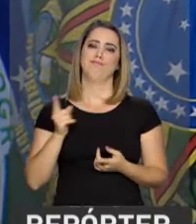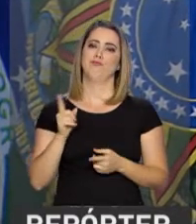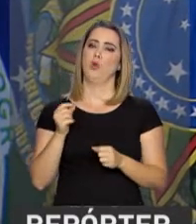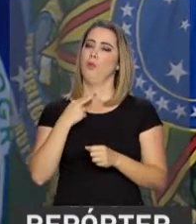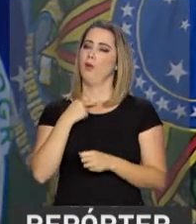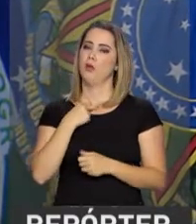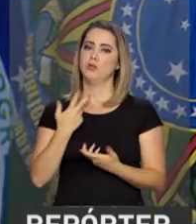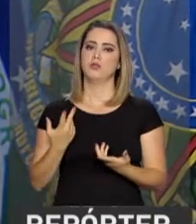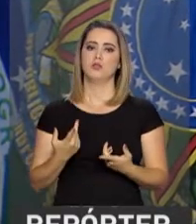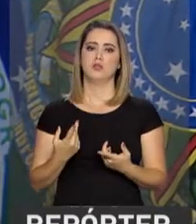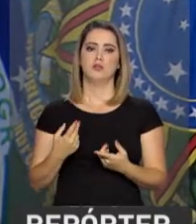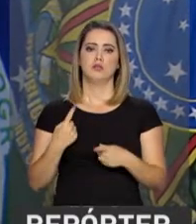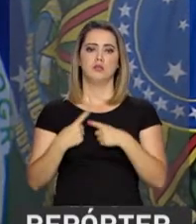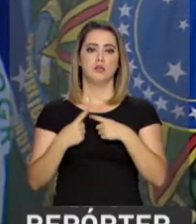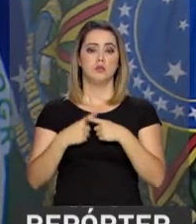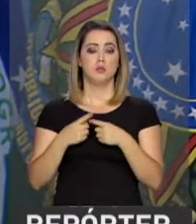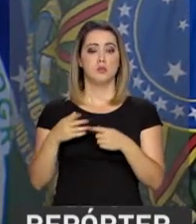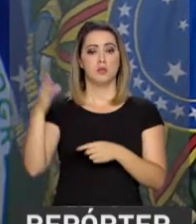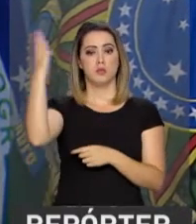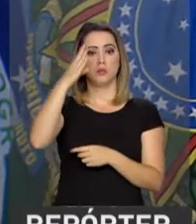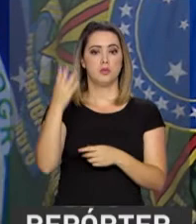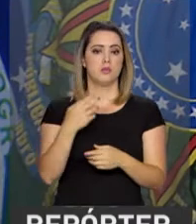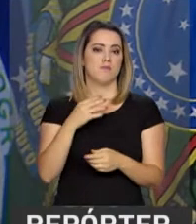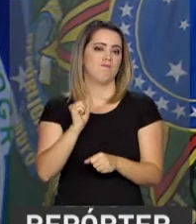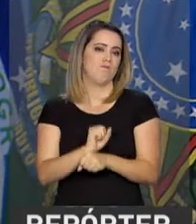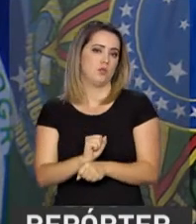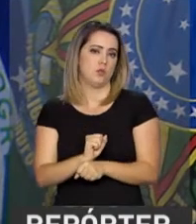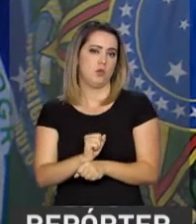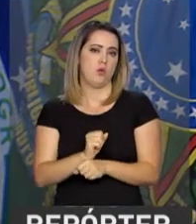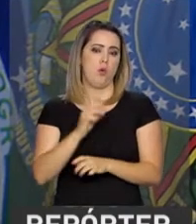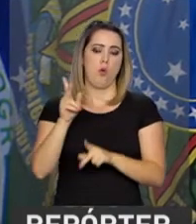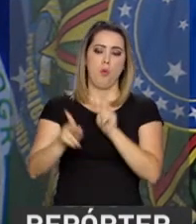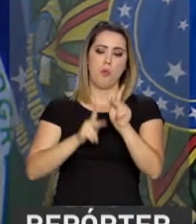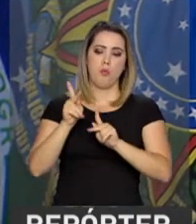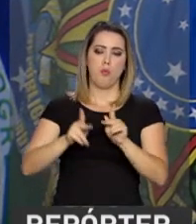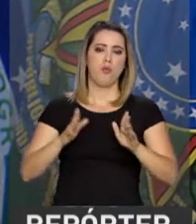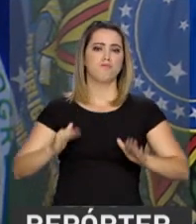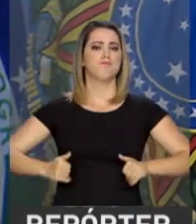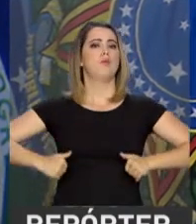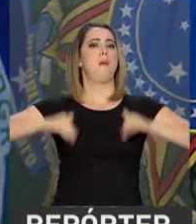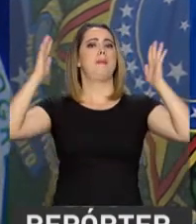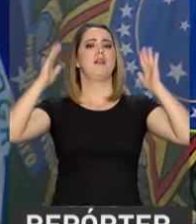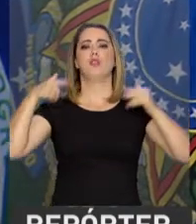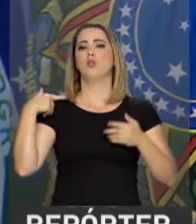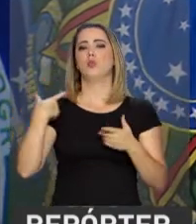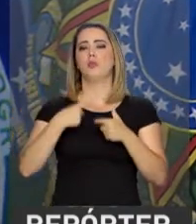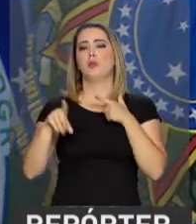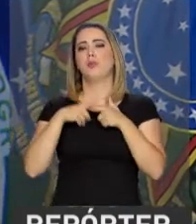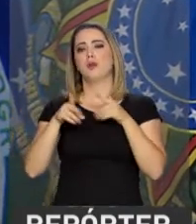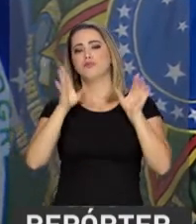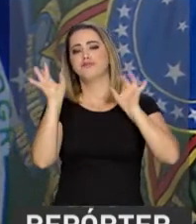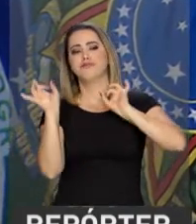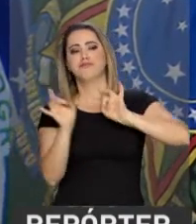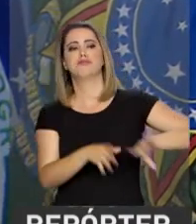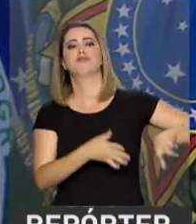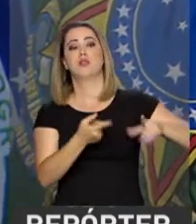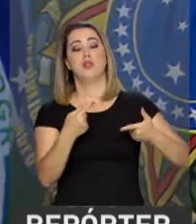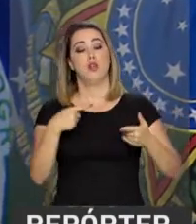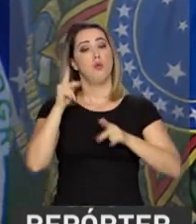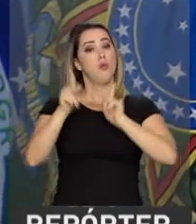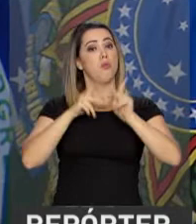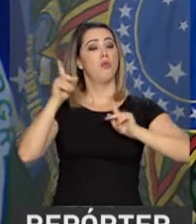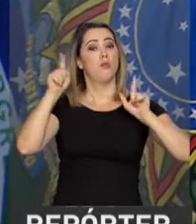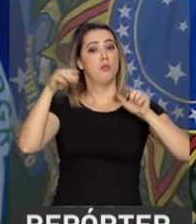conseguem. Não conseguem porque o Brasil não para. O povo brasileiro é maior do que toda e qualquer crise. O povo brasileiro é capaz